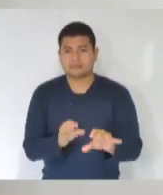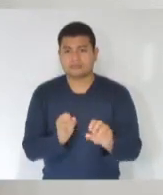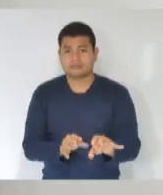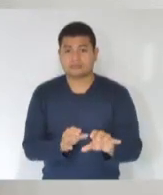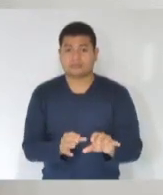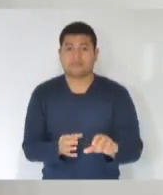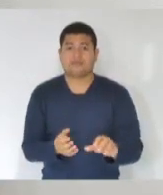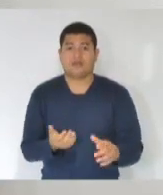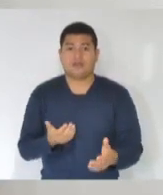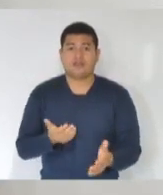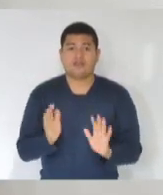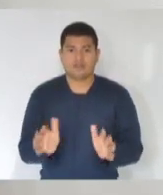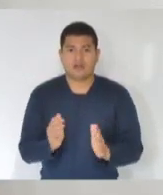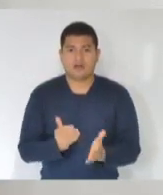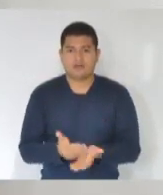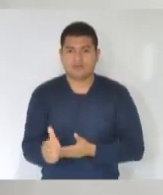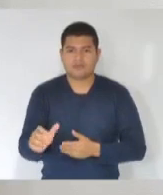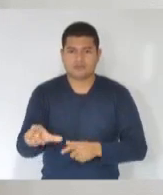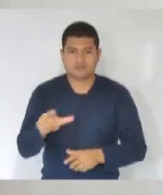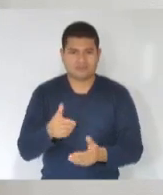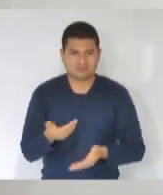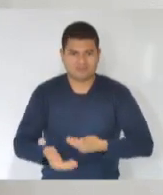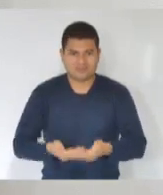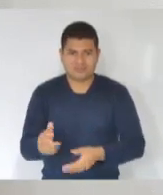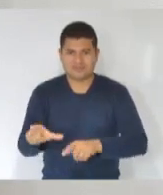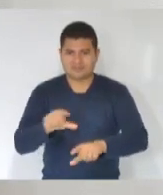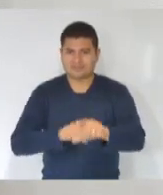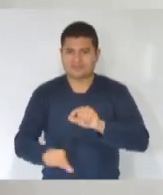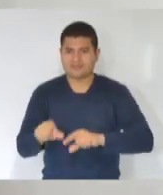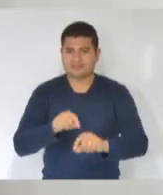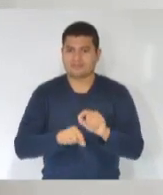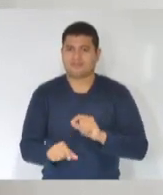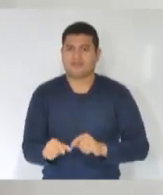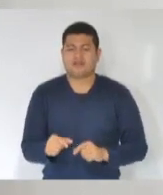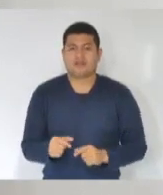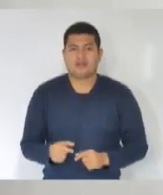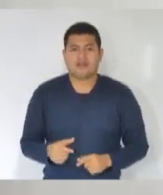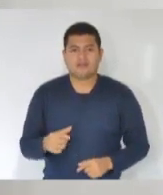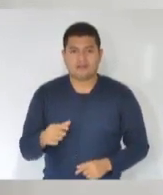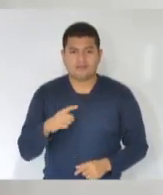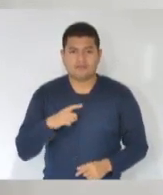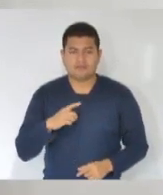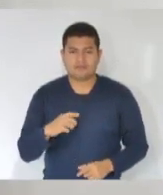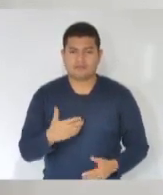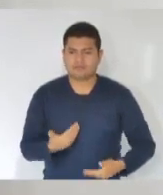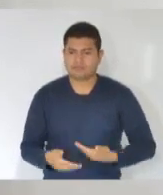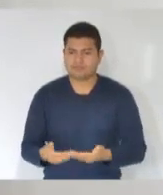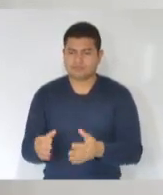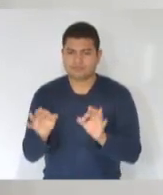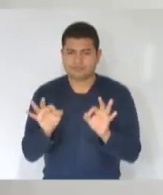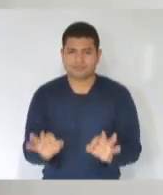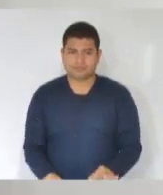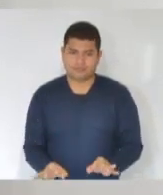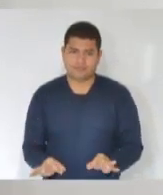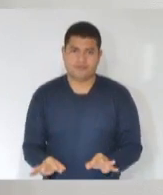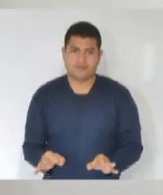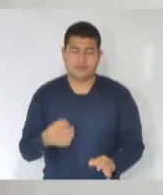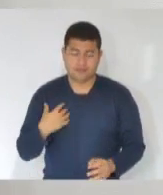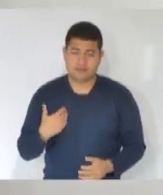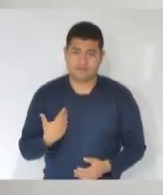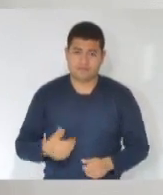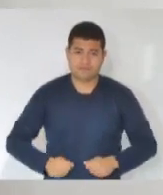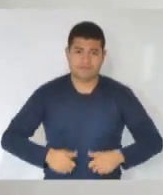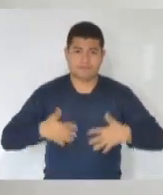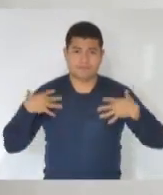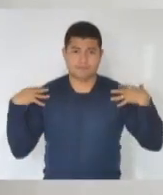o processo licitatório e que vai seguir os trâmites regulares. Então, fica aqui a minha homenagem a esse